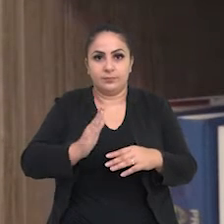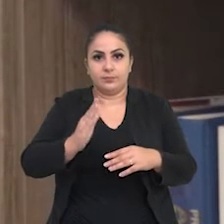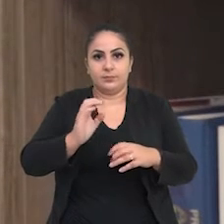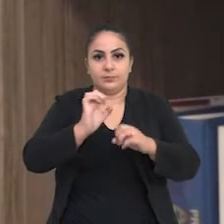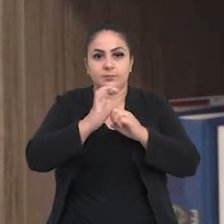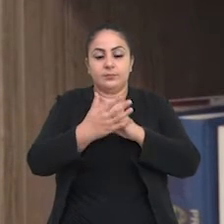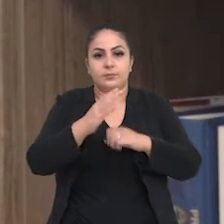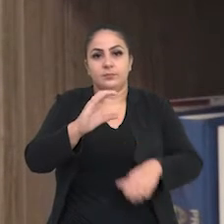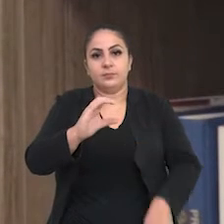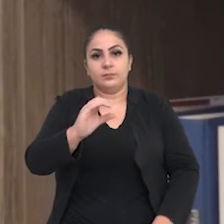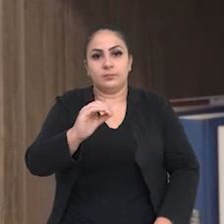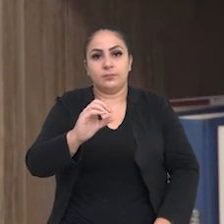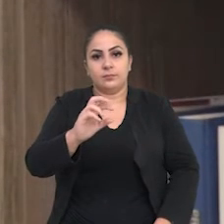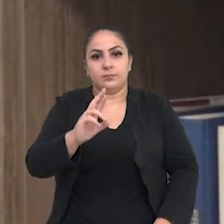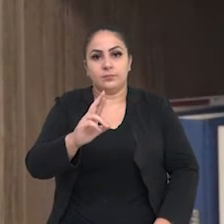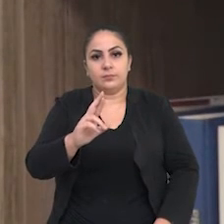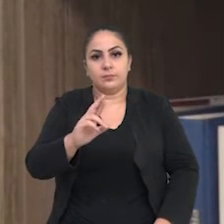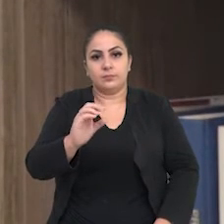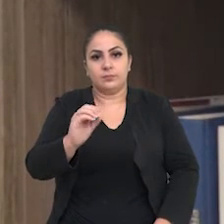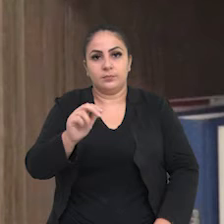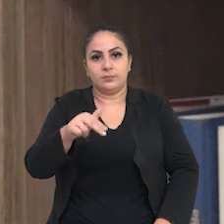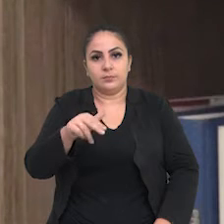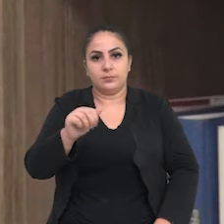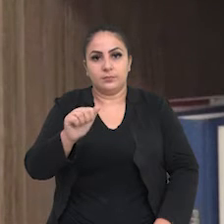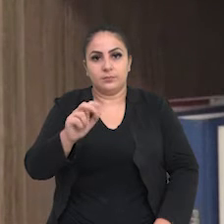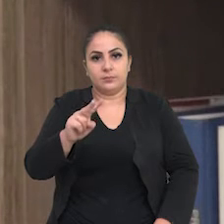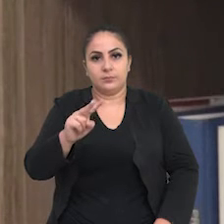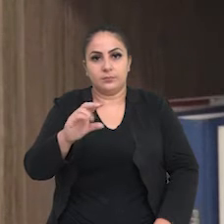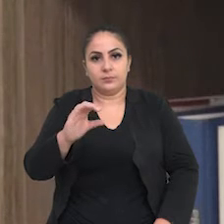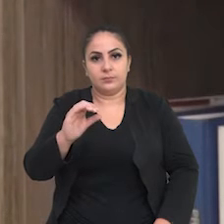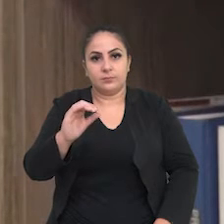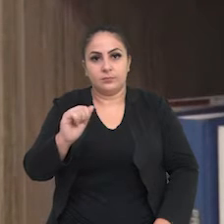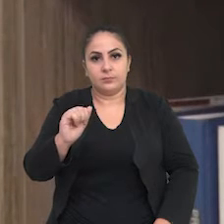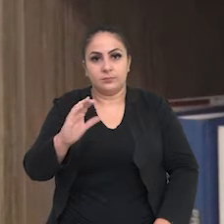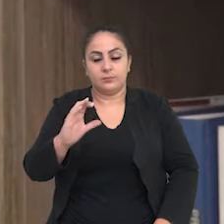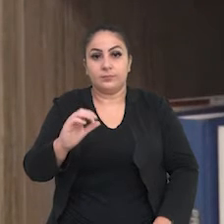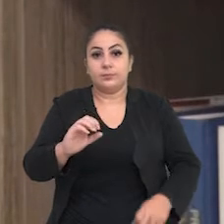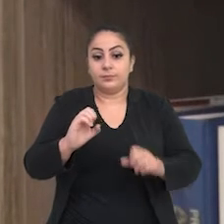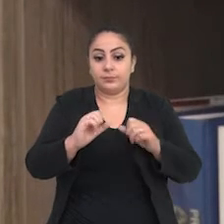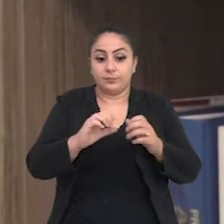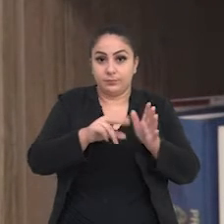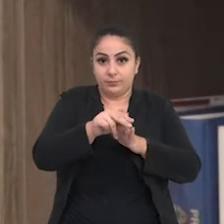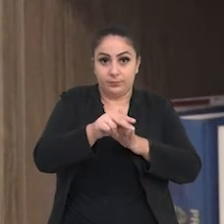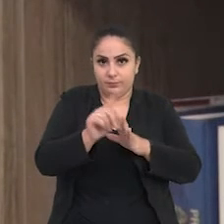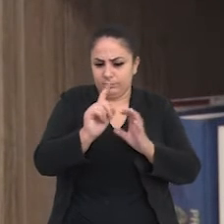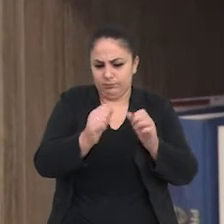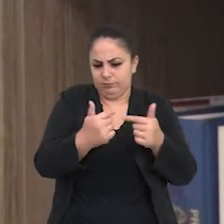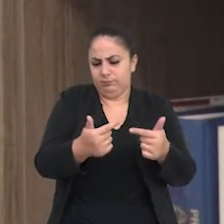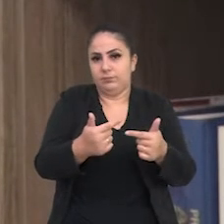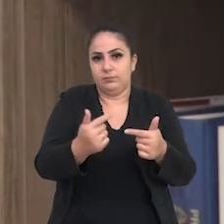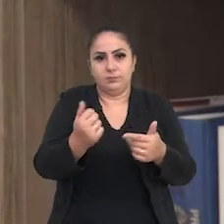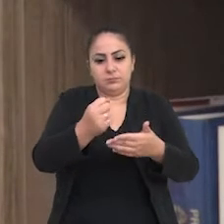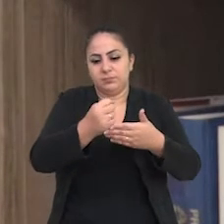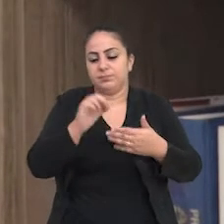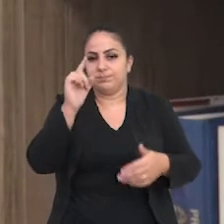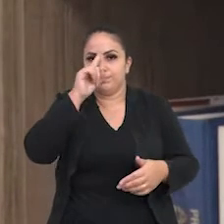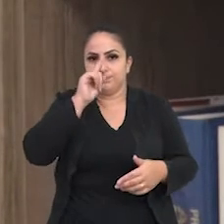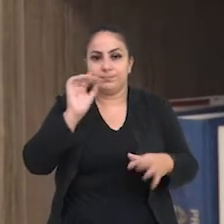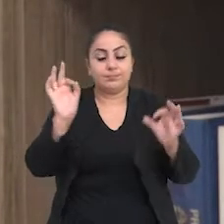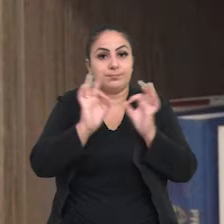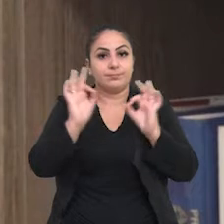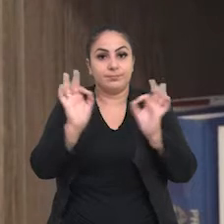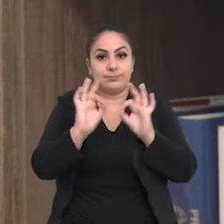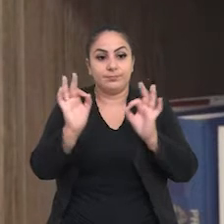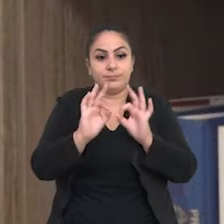Brasil, Coronavac, ela é de vírus inativado, não trazendo